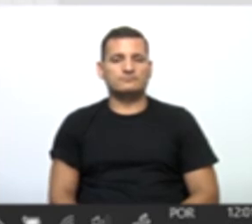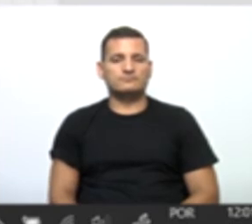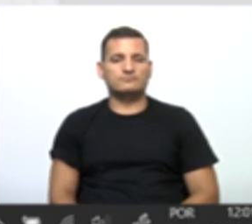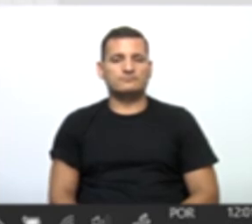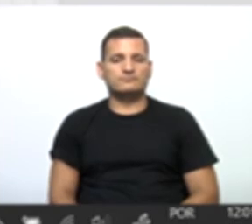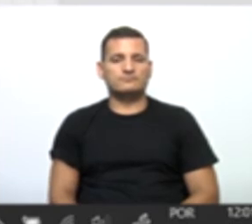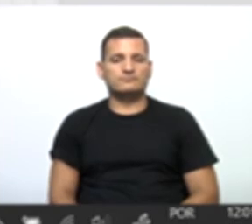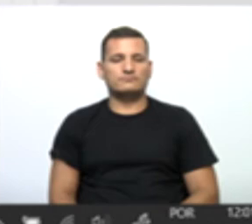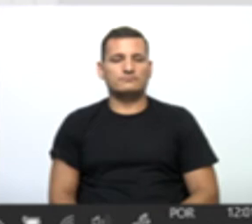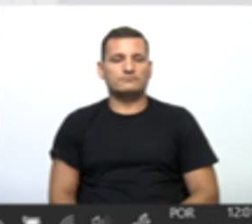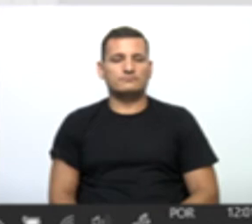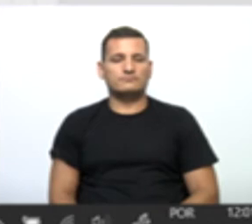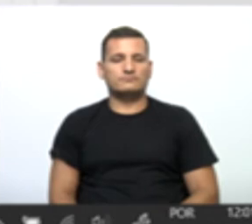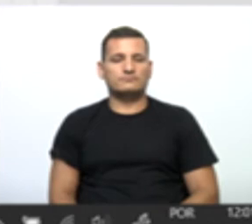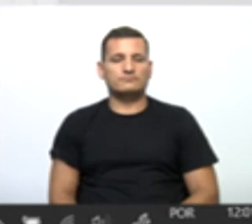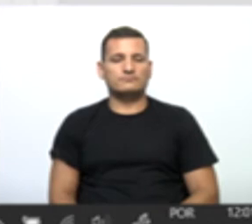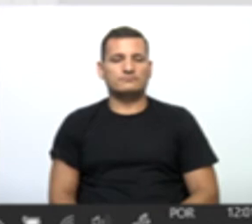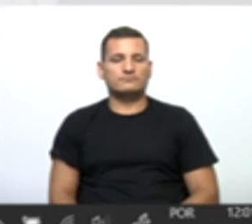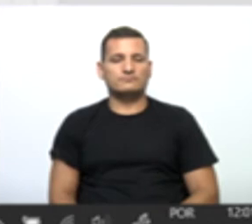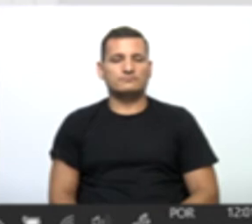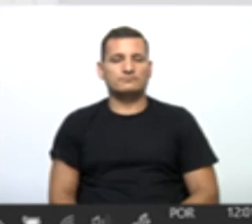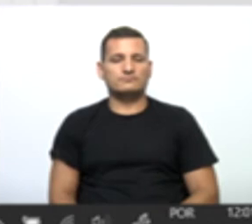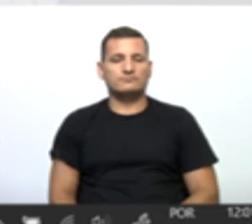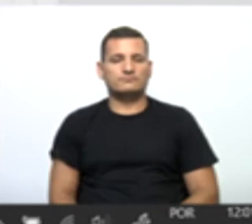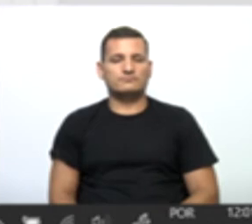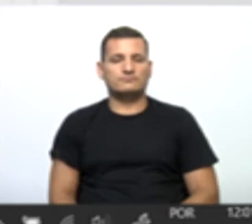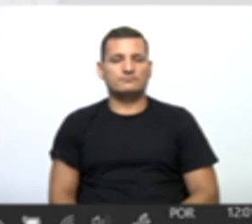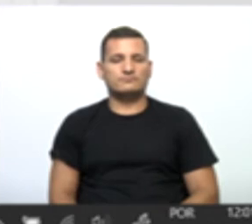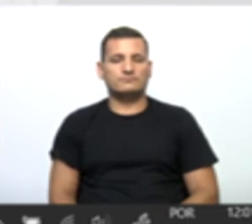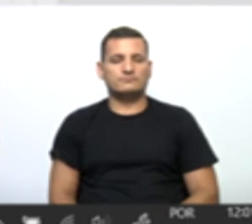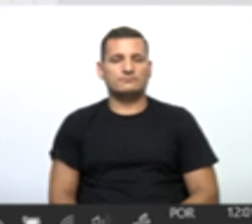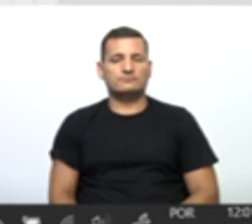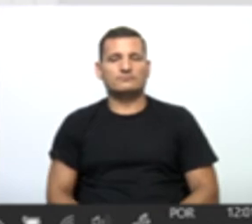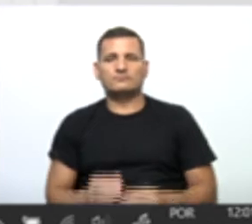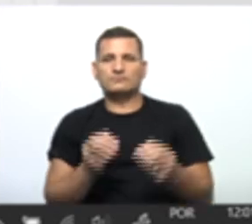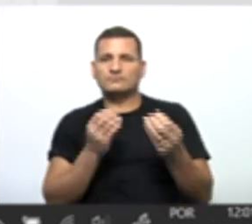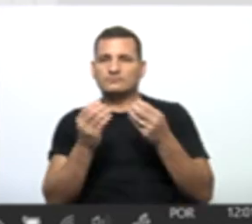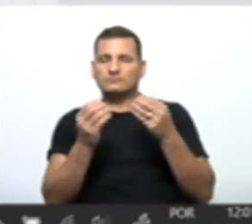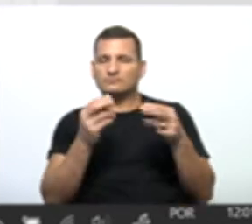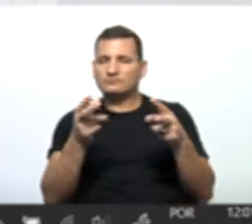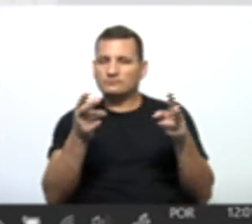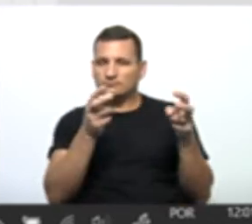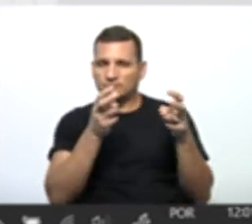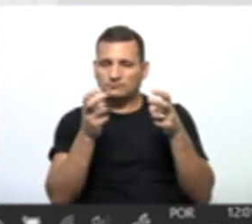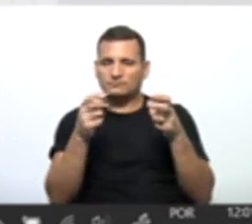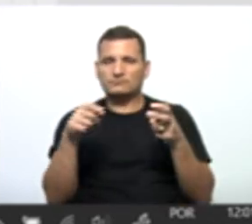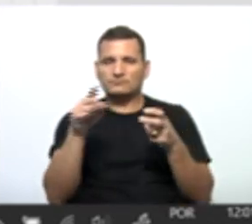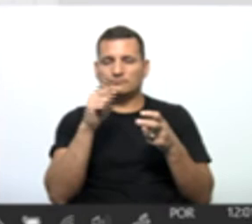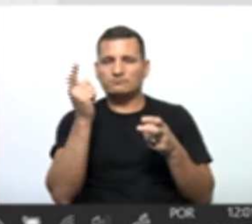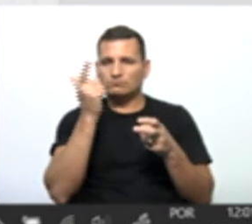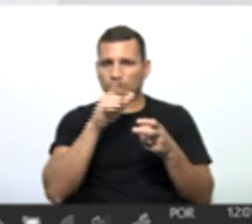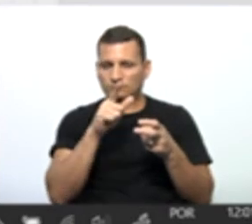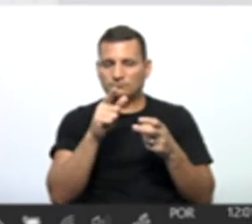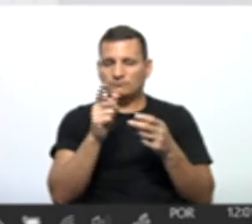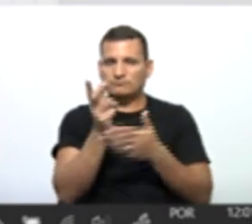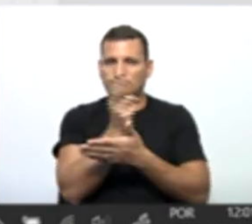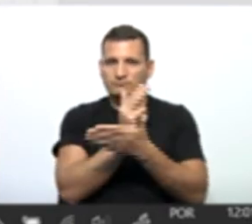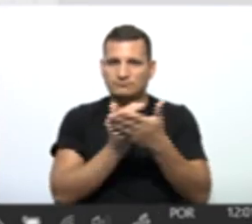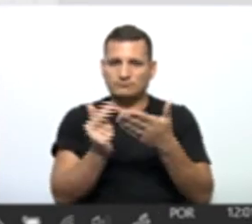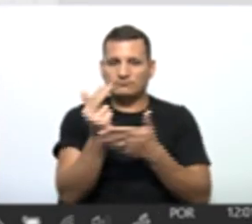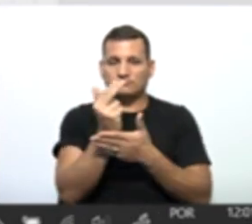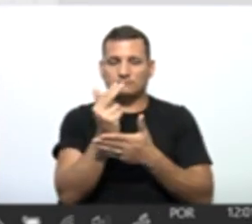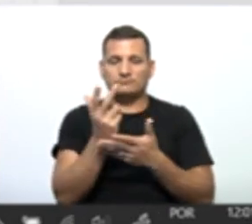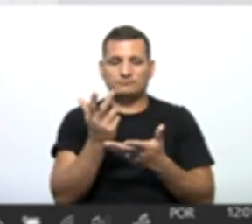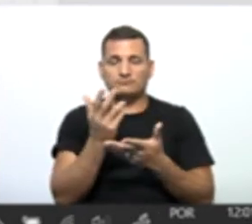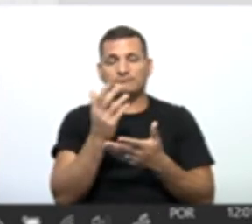Bom, olha, então assim, como que eu percebi que vocês conseguiram desenvolver, então